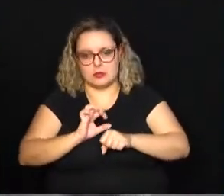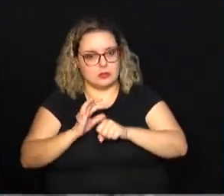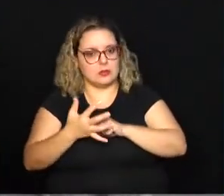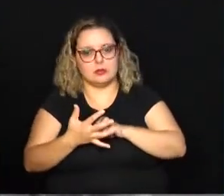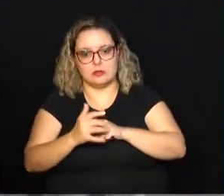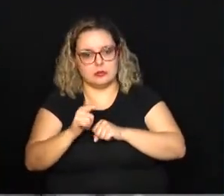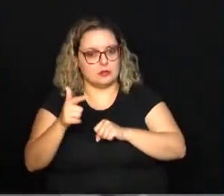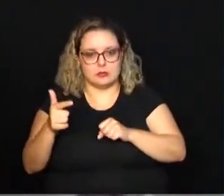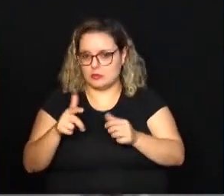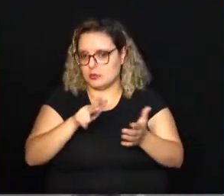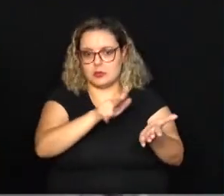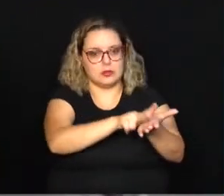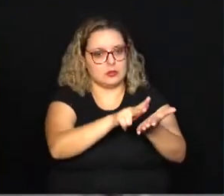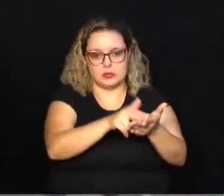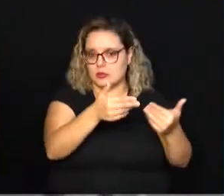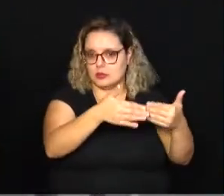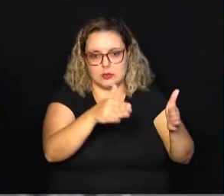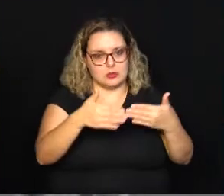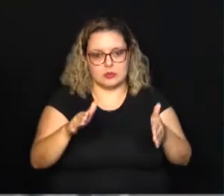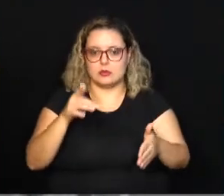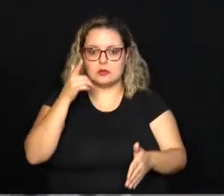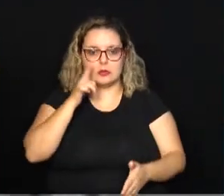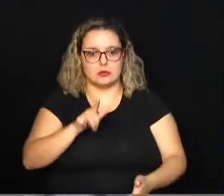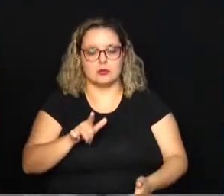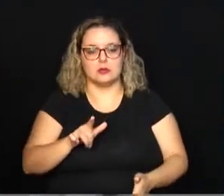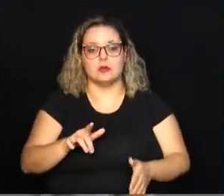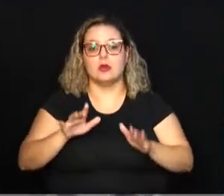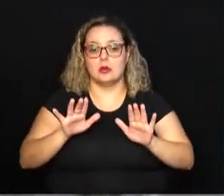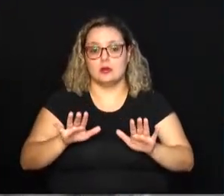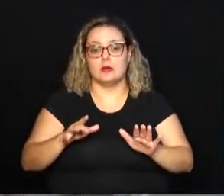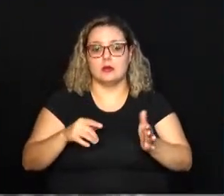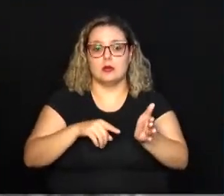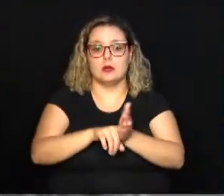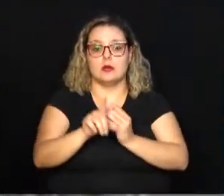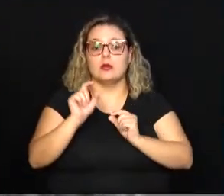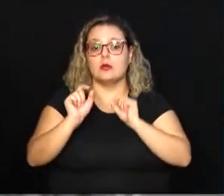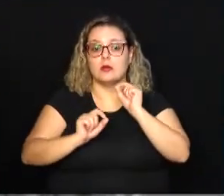tem abertura de leito que chegue. A minha pergunta